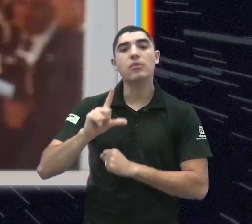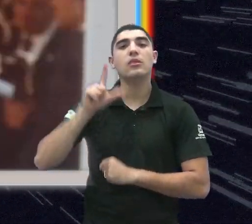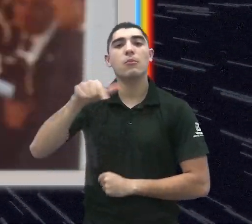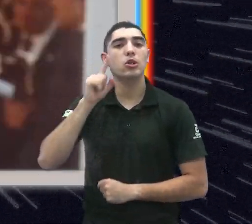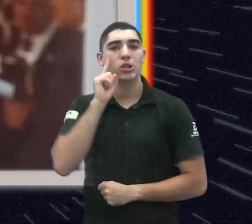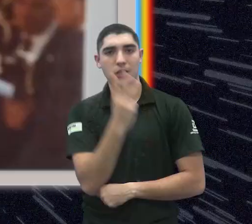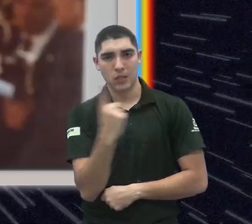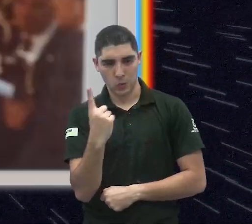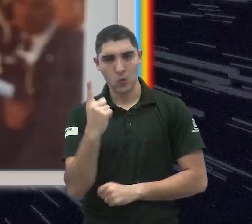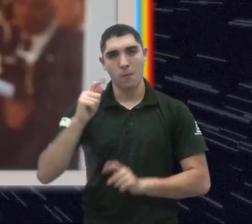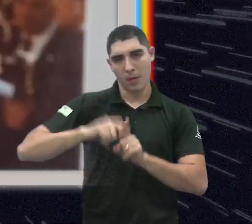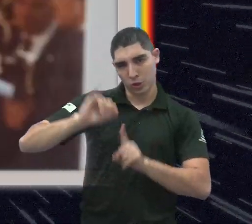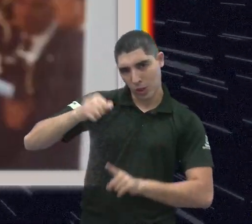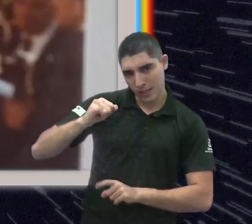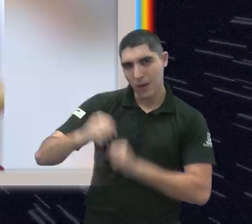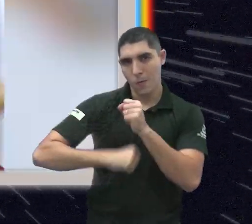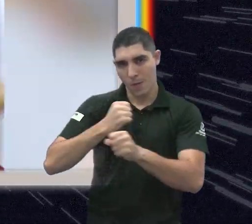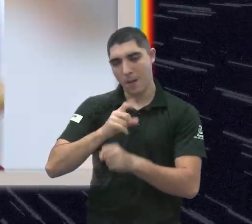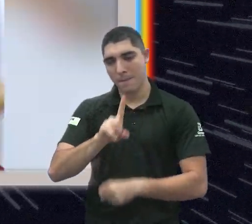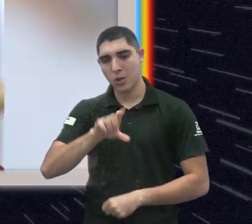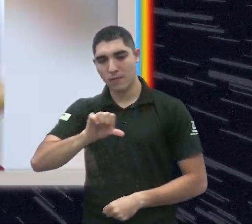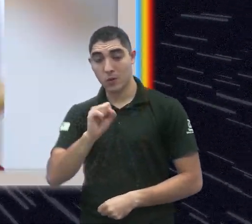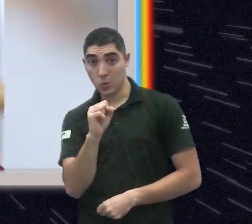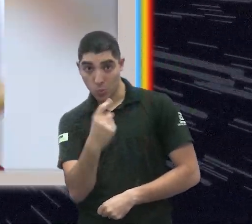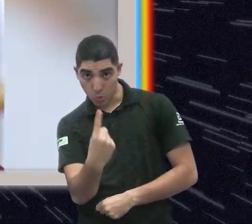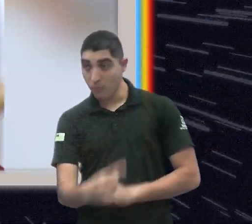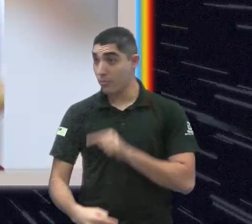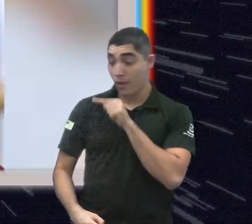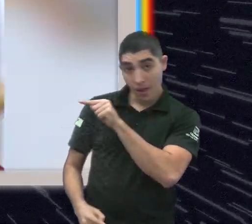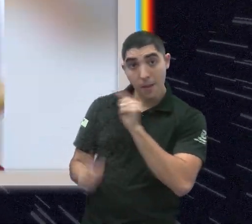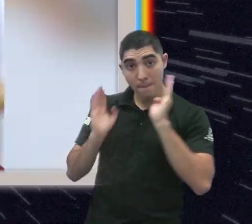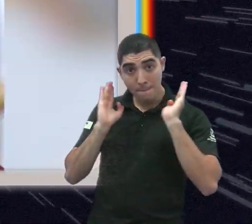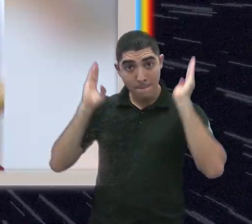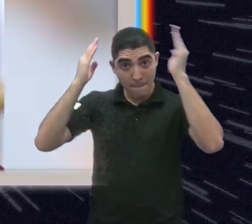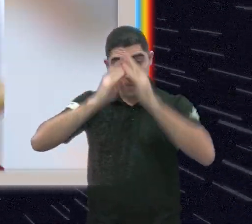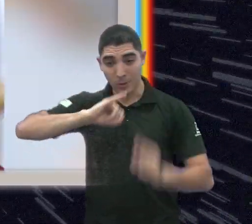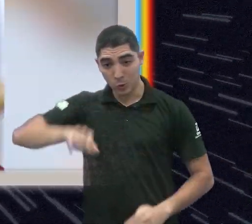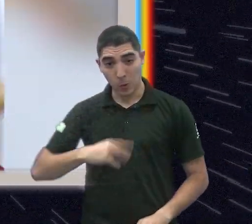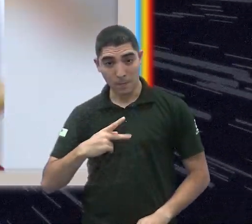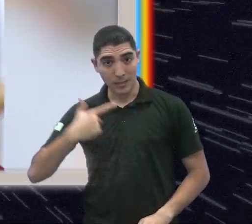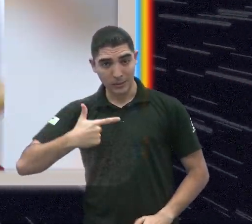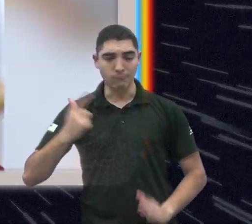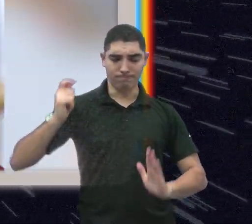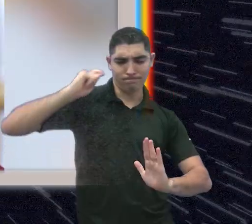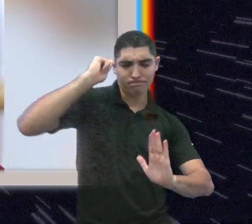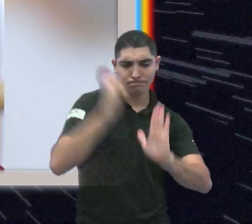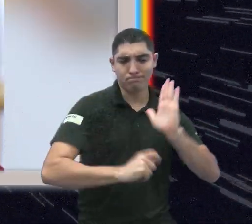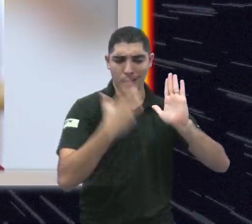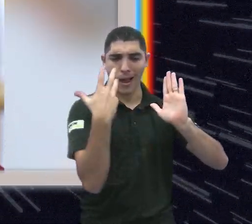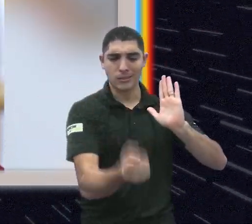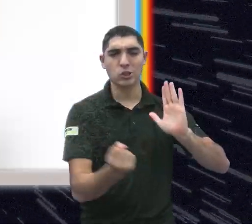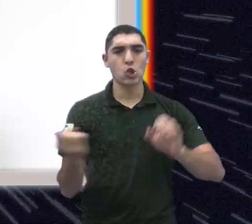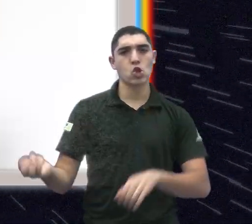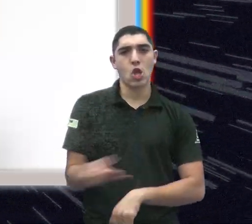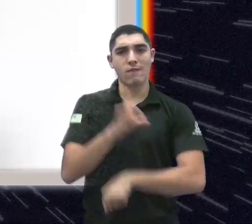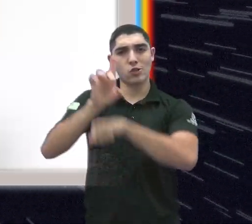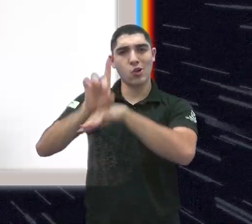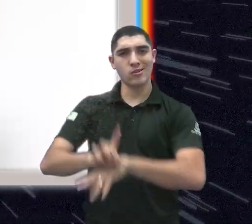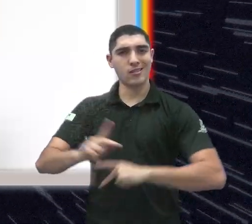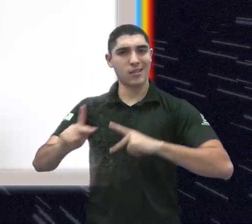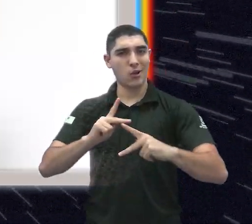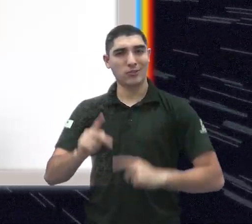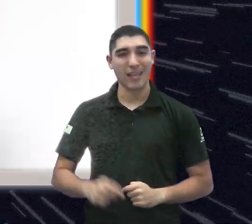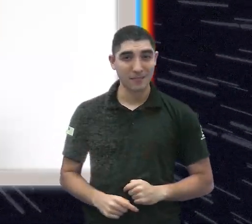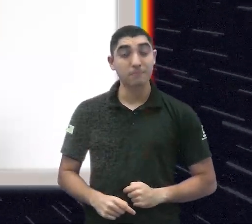depois, em 31 de janeiro de 1981, o Santo Padre assinou a criação da Diocese de São José dos